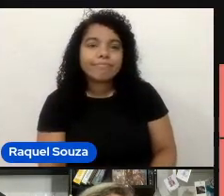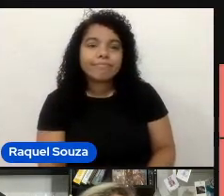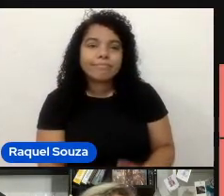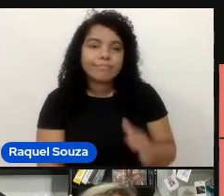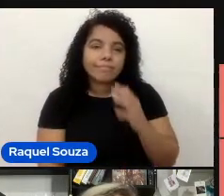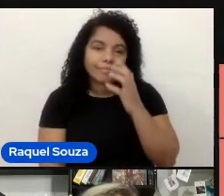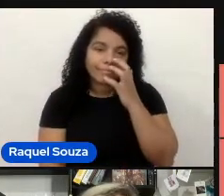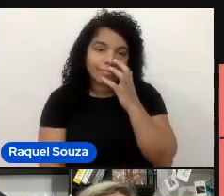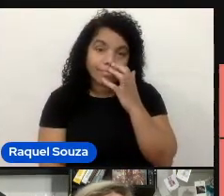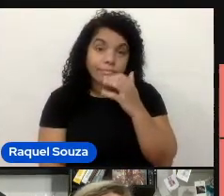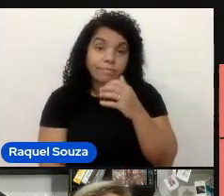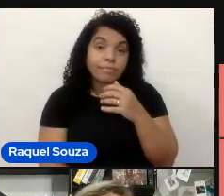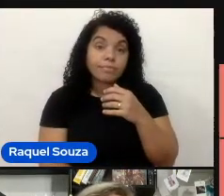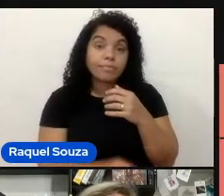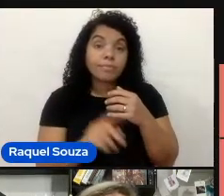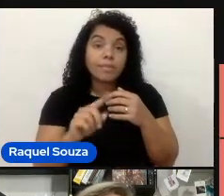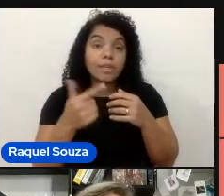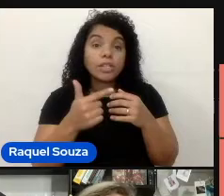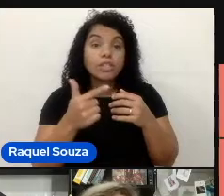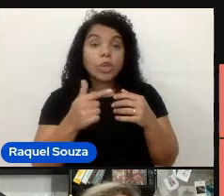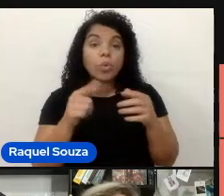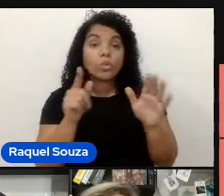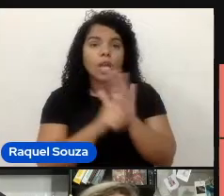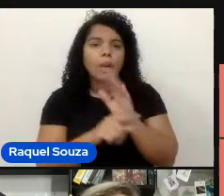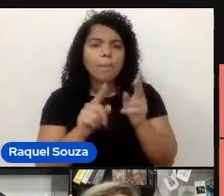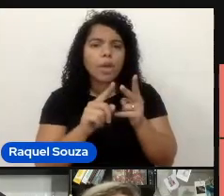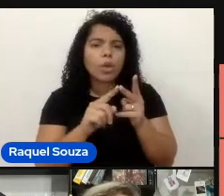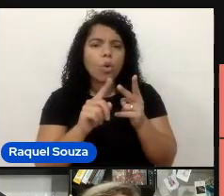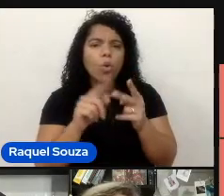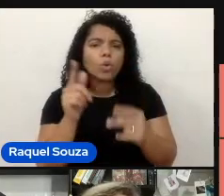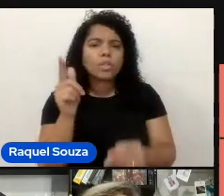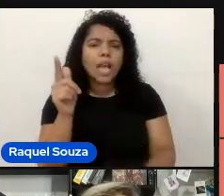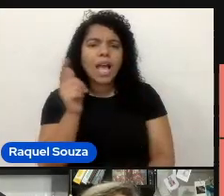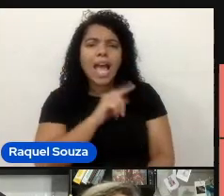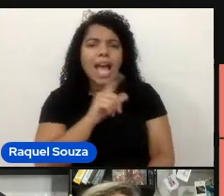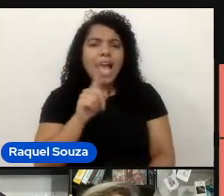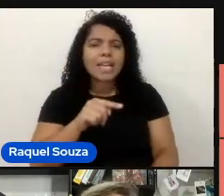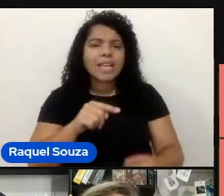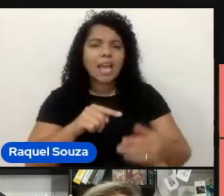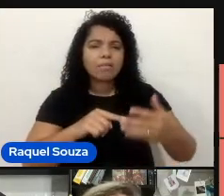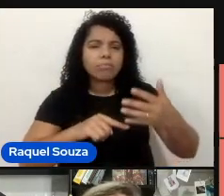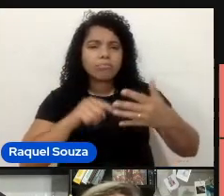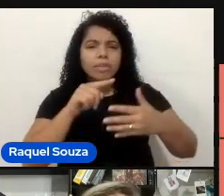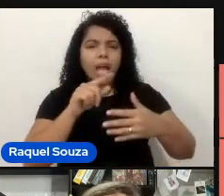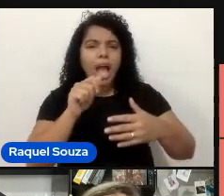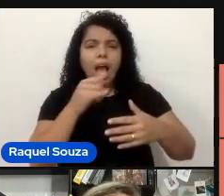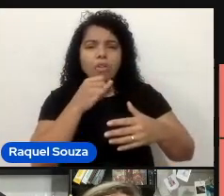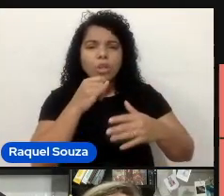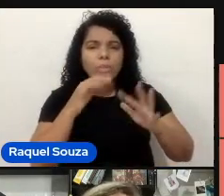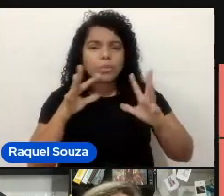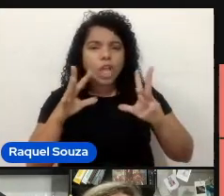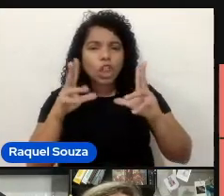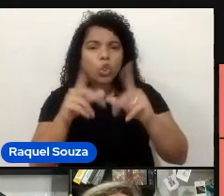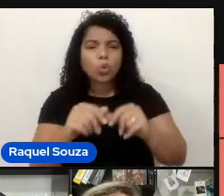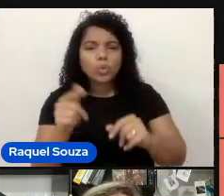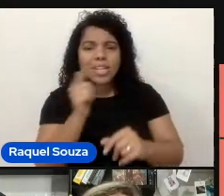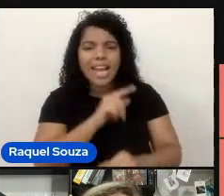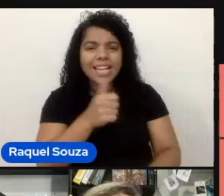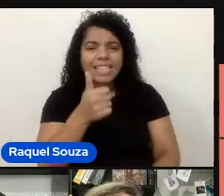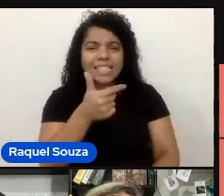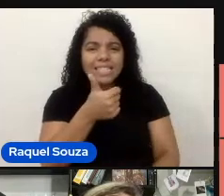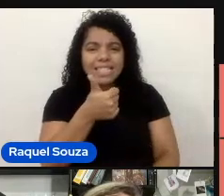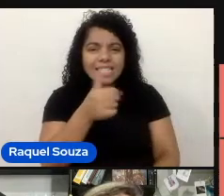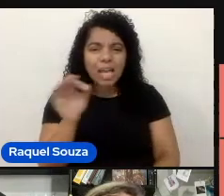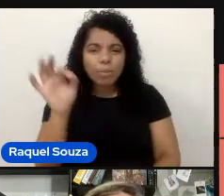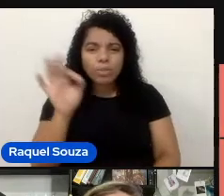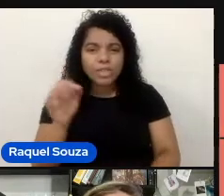Segunda perguntinha de baixo para cima: automatizar tudo garante 100% da entrega dos bugs. Tivemos 140 votos